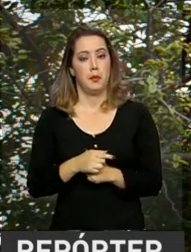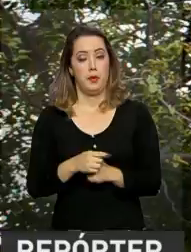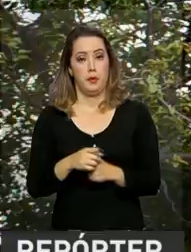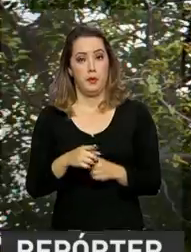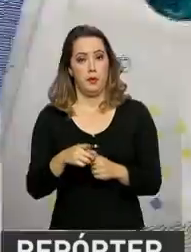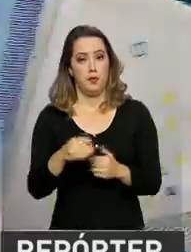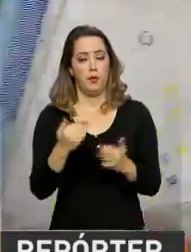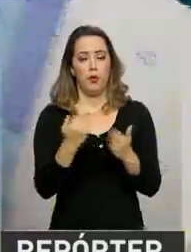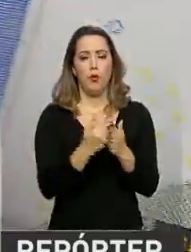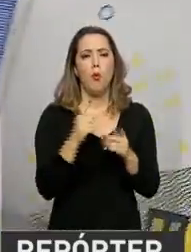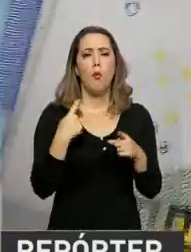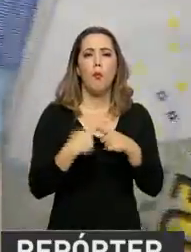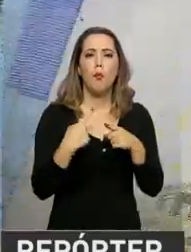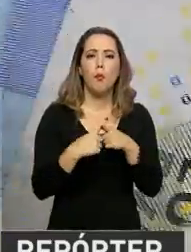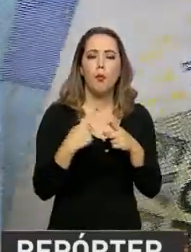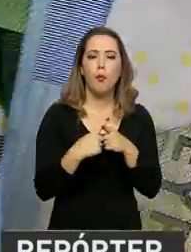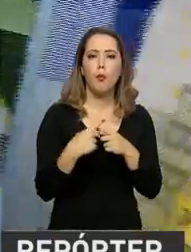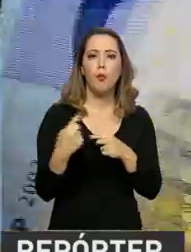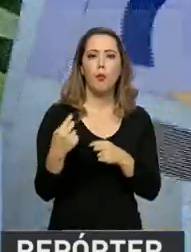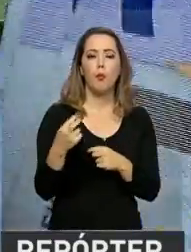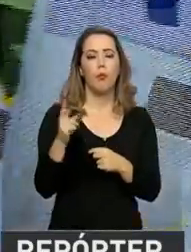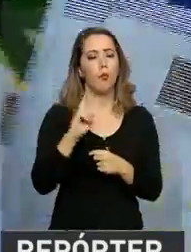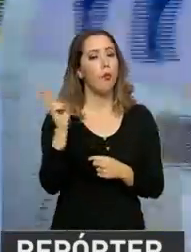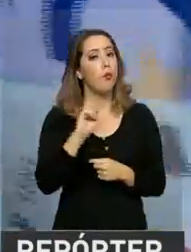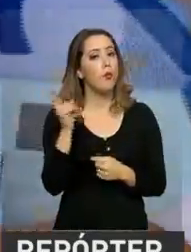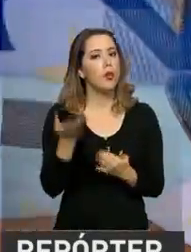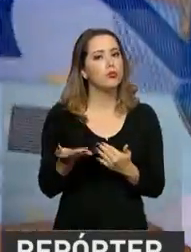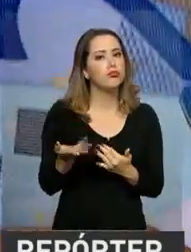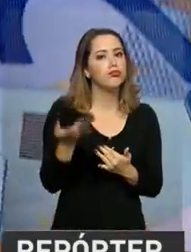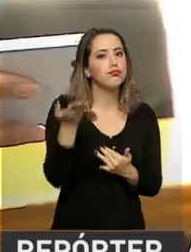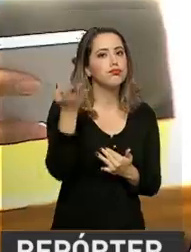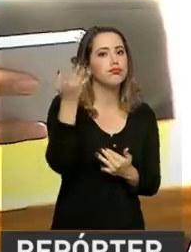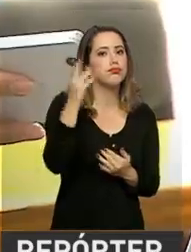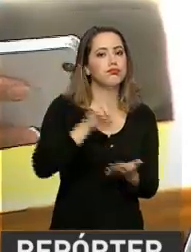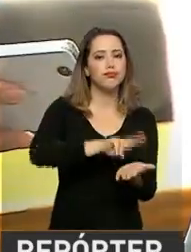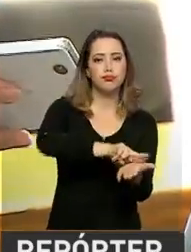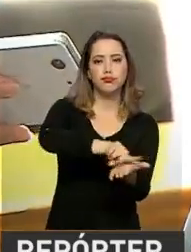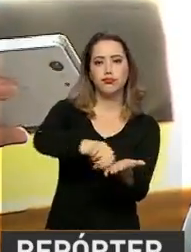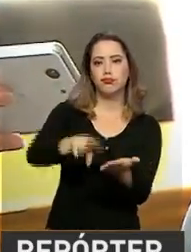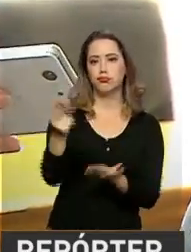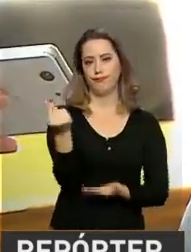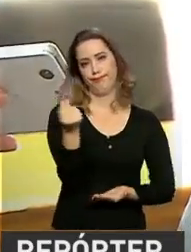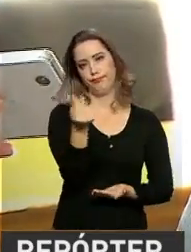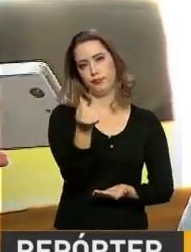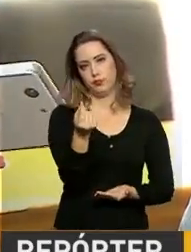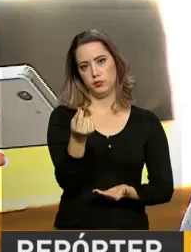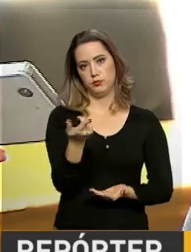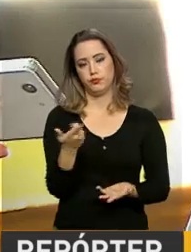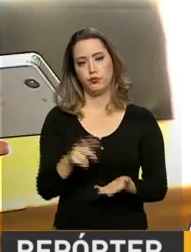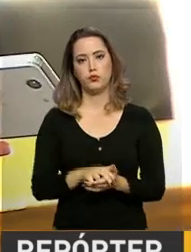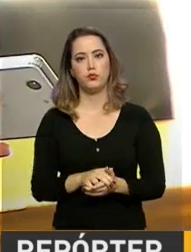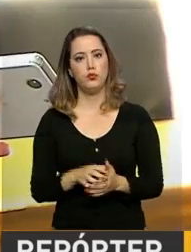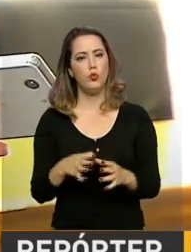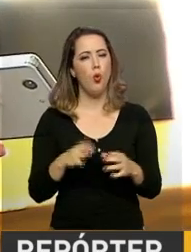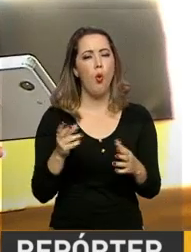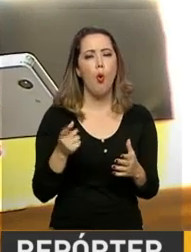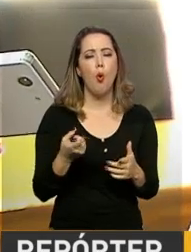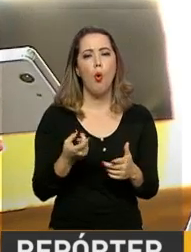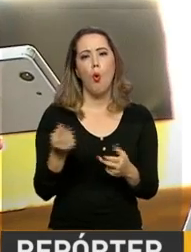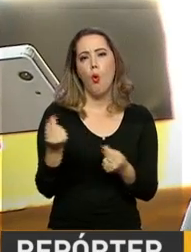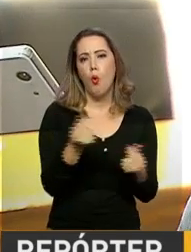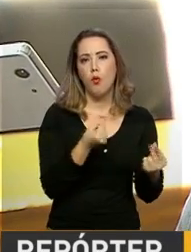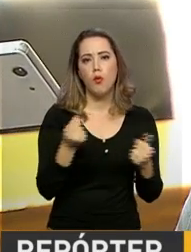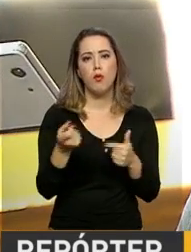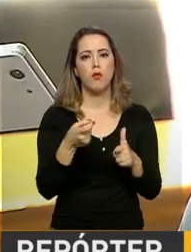motivo foi a valorização do real frente a outras moedas o volume da dívida que vence em 12 meses em março era